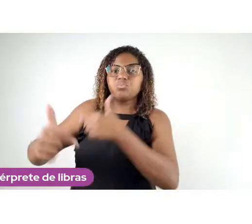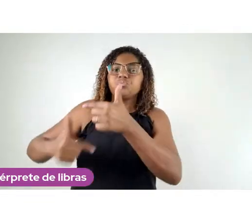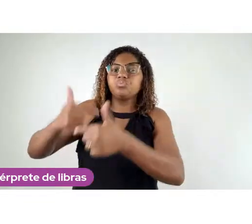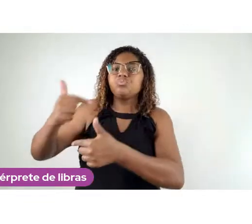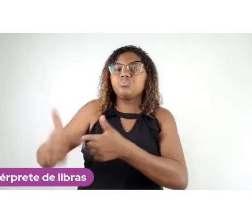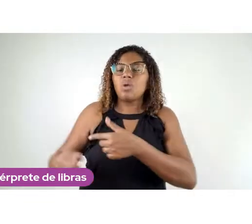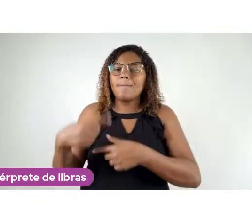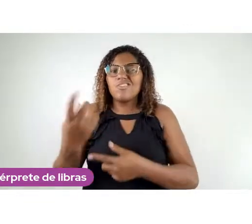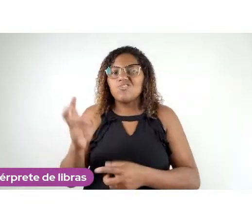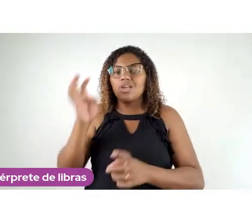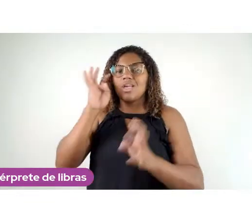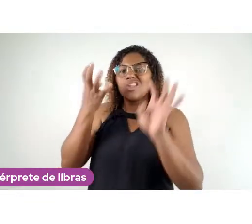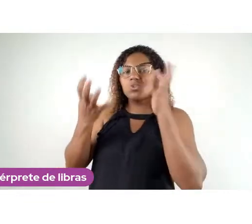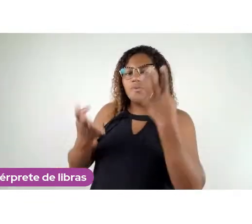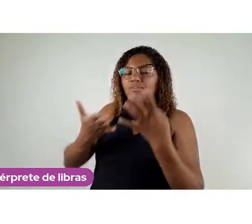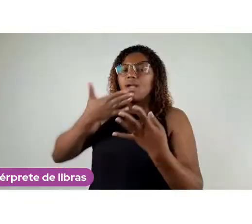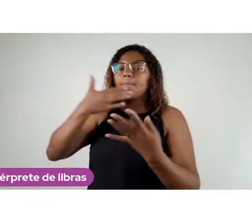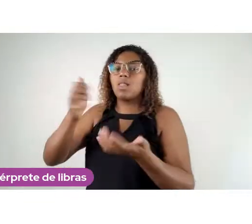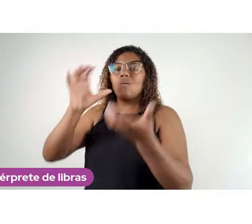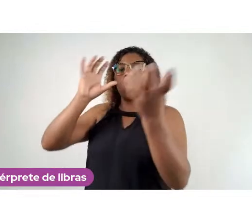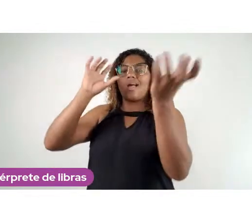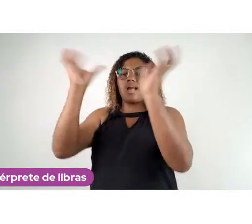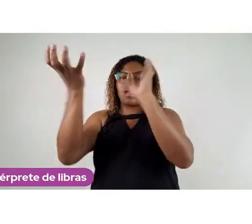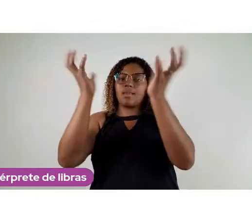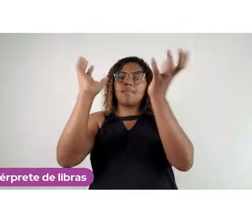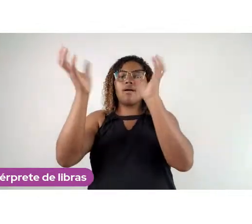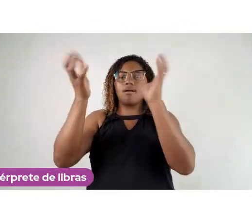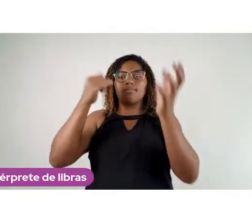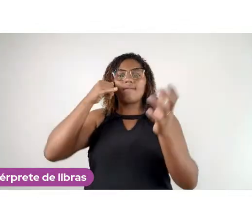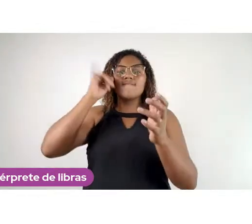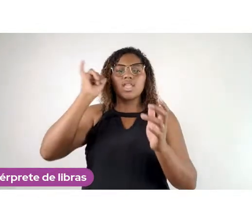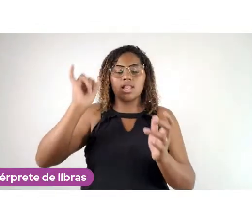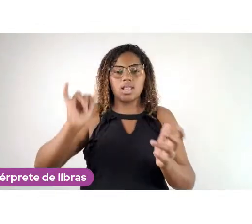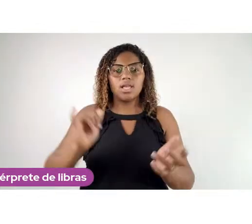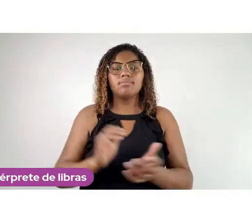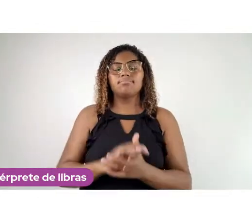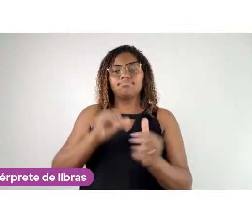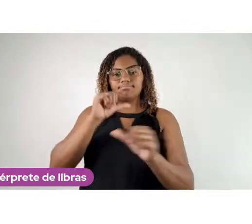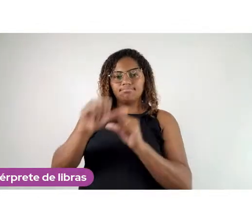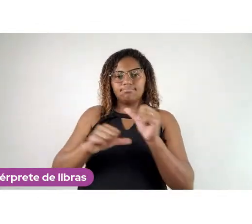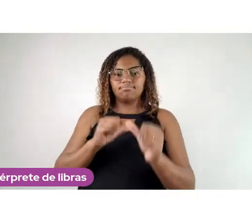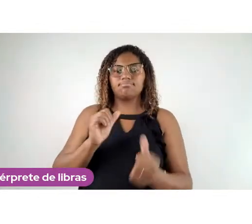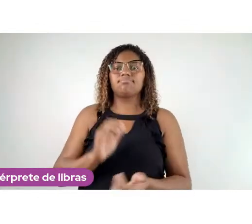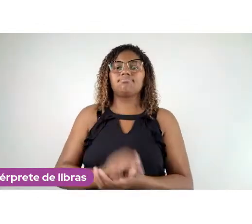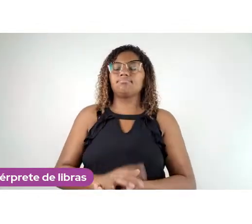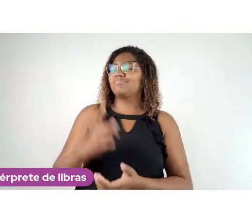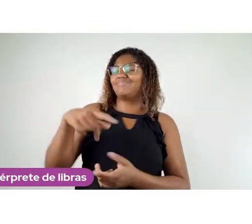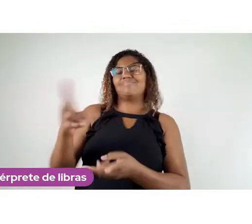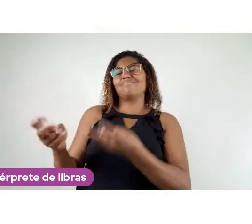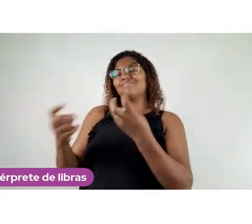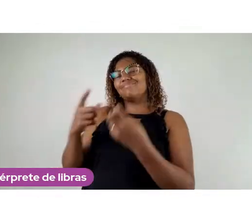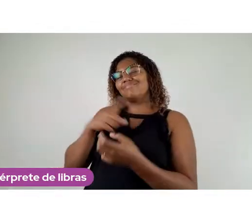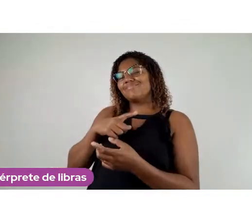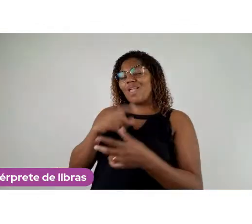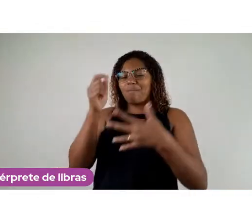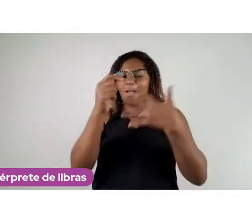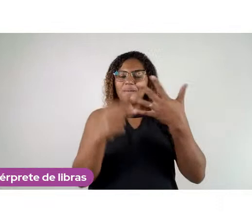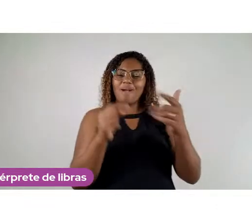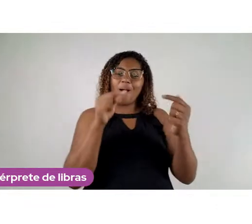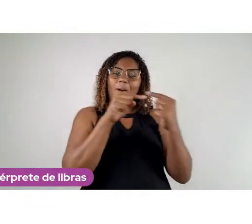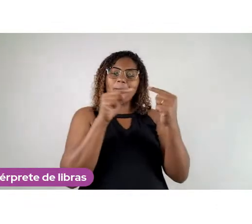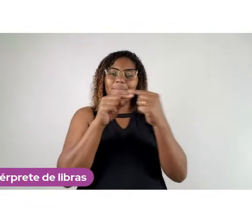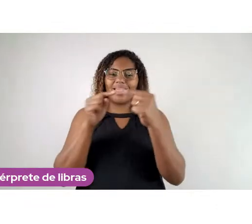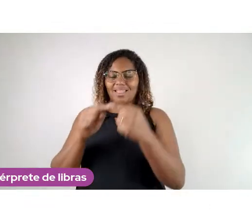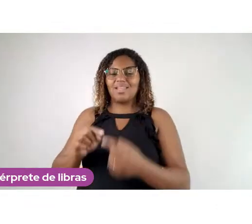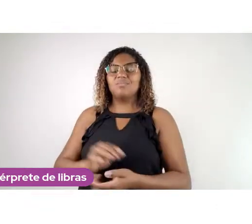decisão para combater a mudança climática. E a gente vai ver o que o oceano tem a ver com isso daqui a pouquinho. Né, o primeiro lançado em